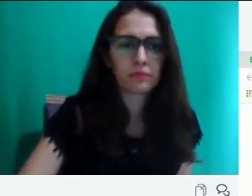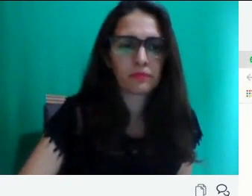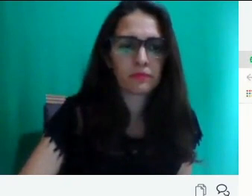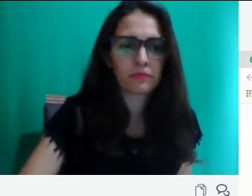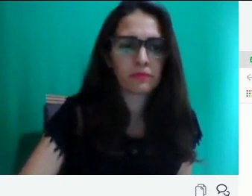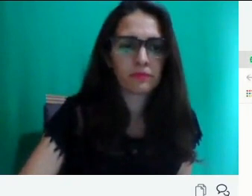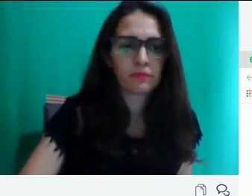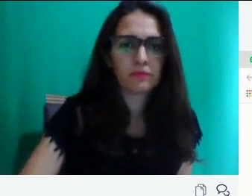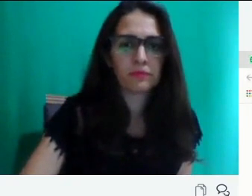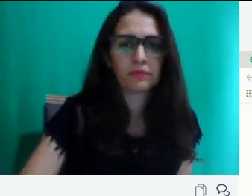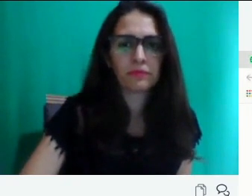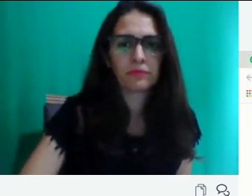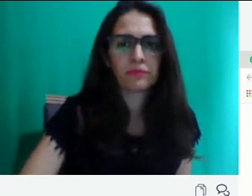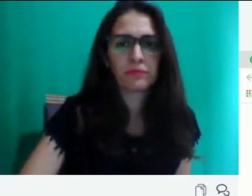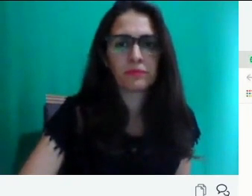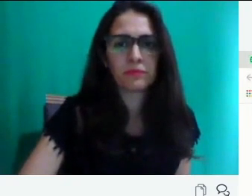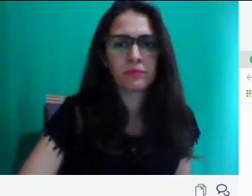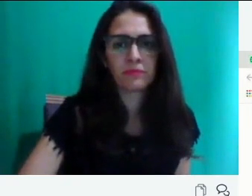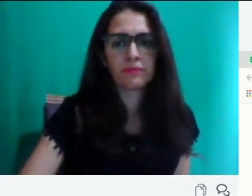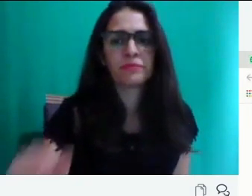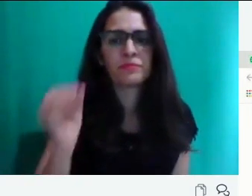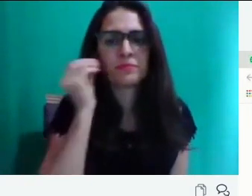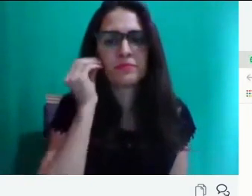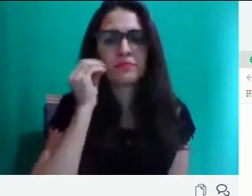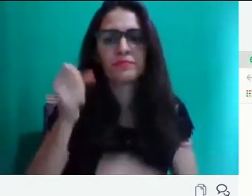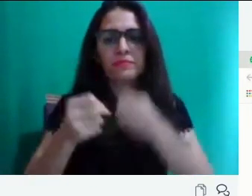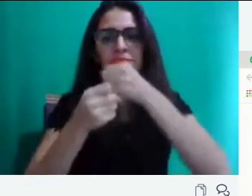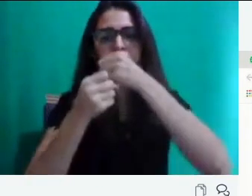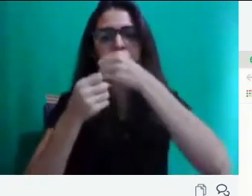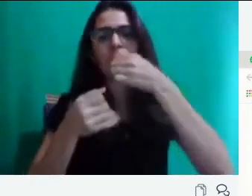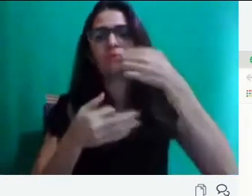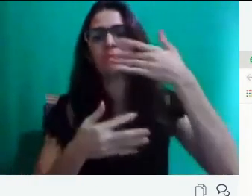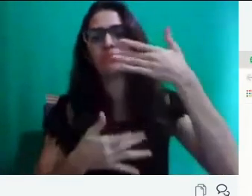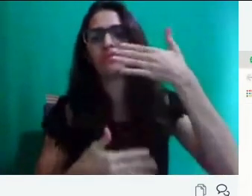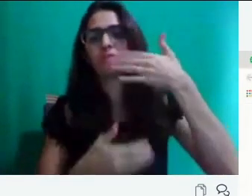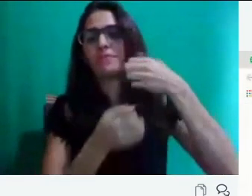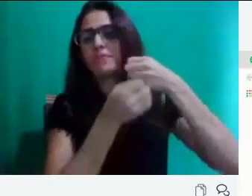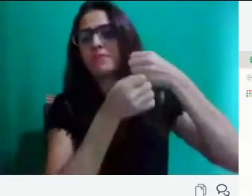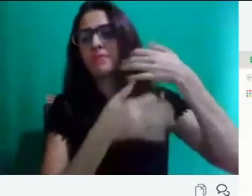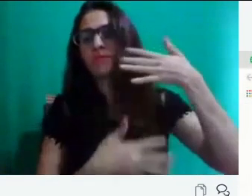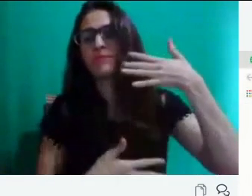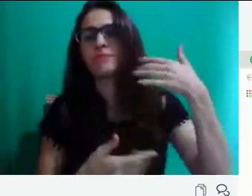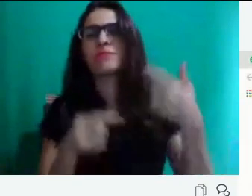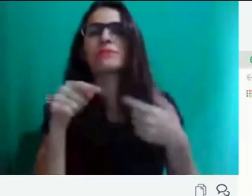Vamos gerar a lista, a relação do classificado,